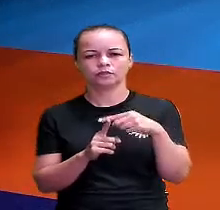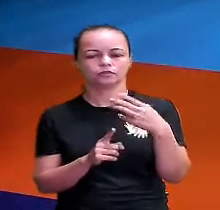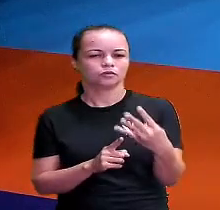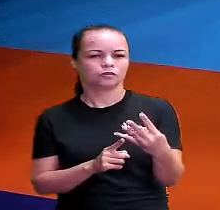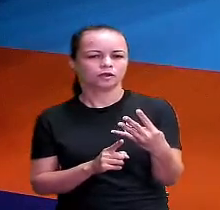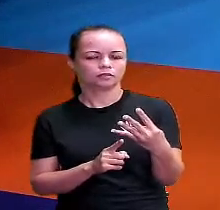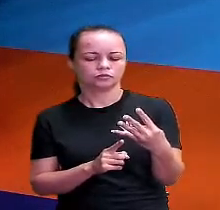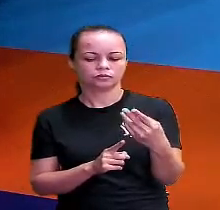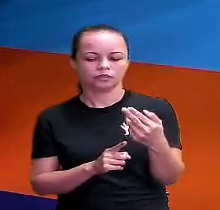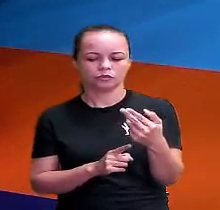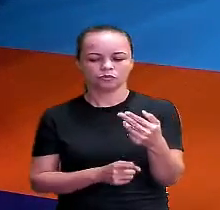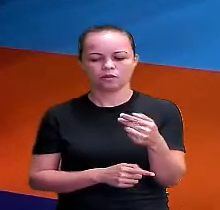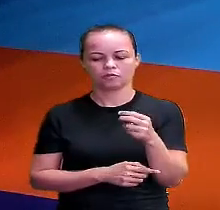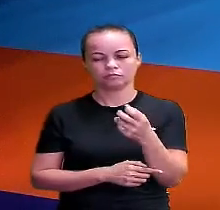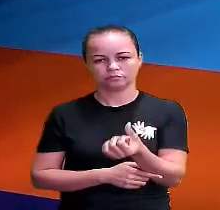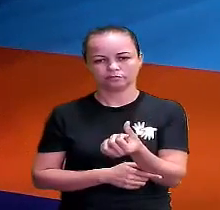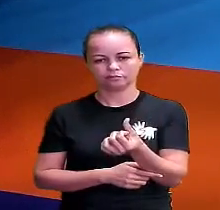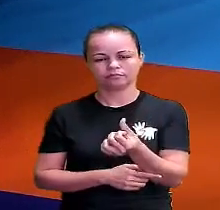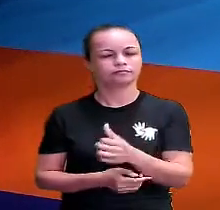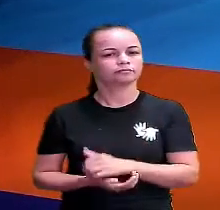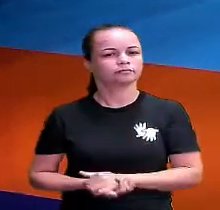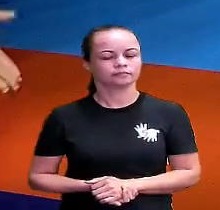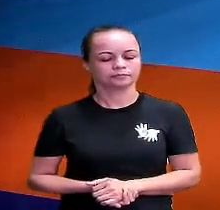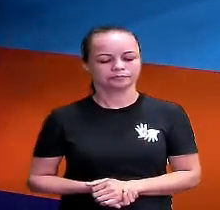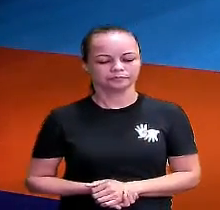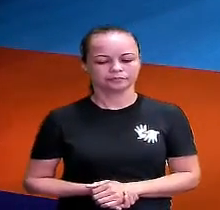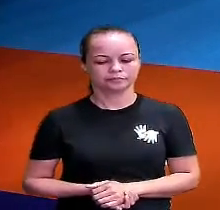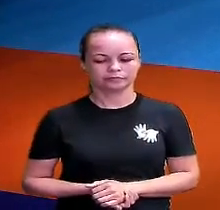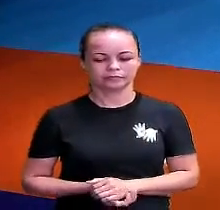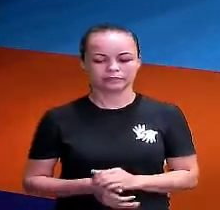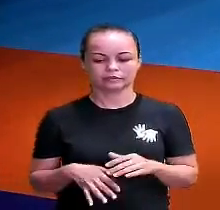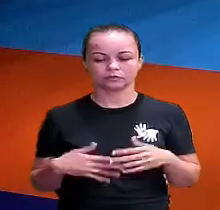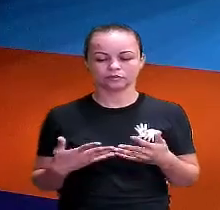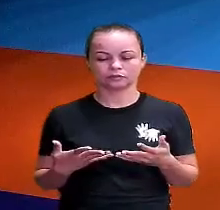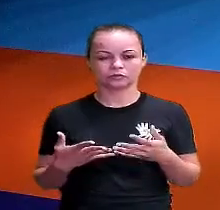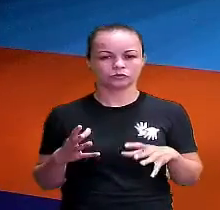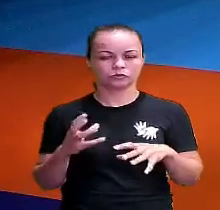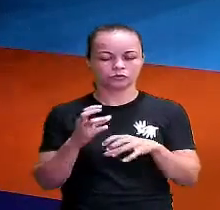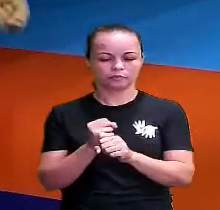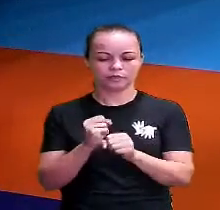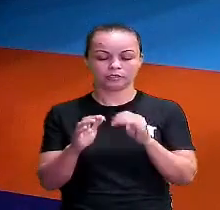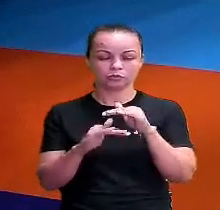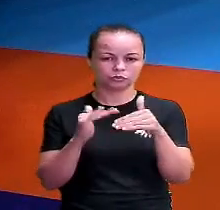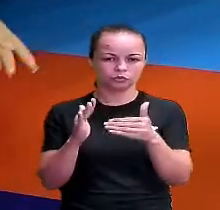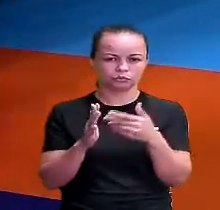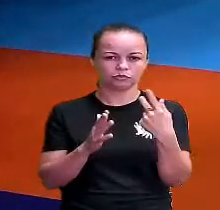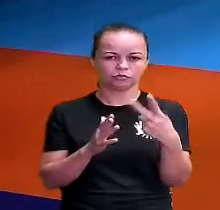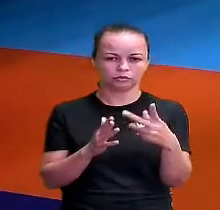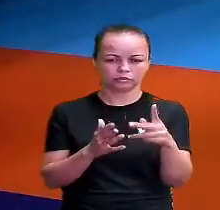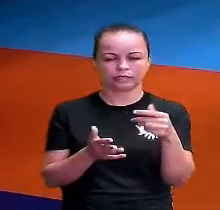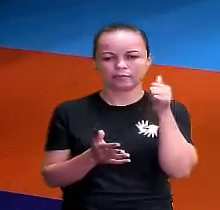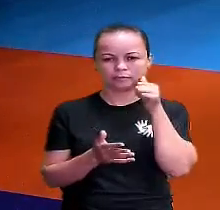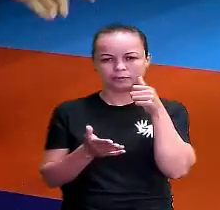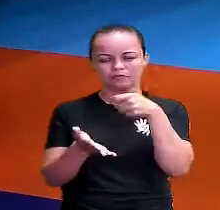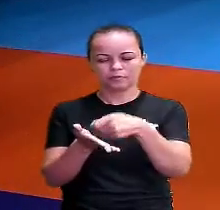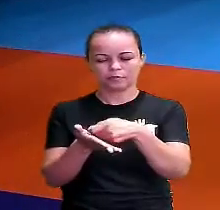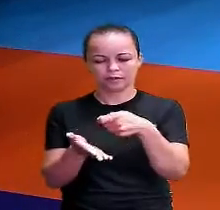4 vai dar 6, né? Então, quando eu somei as despesas todinha de Vânia, deu